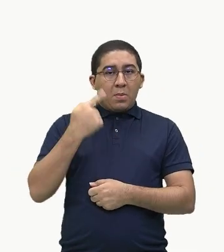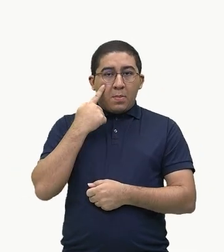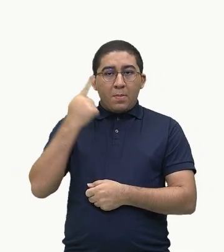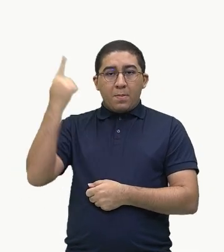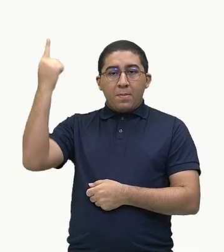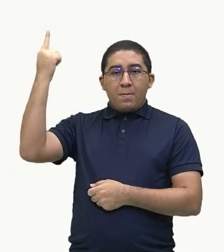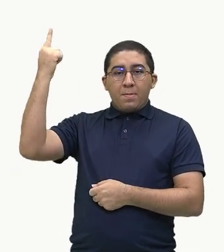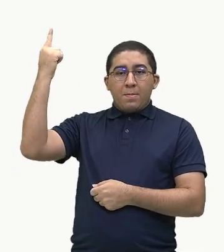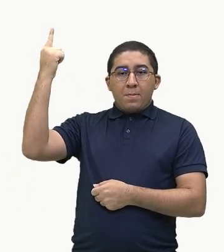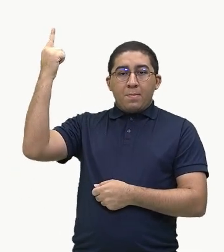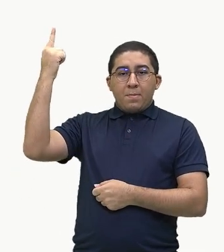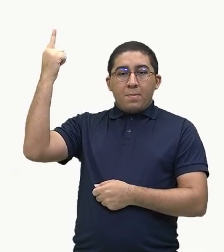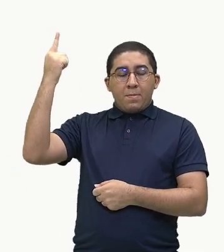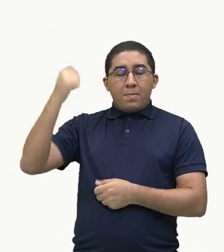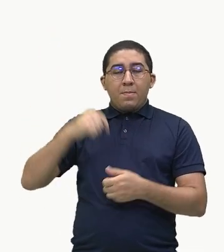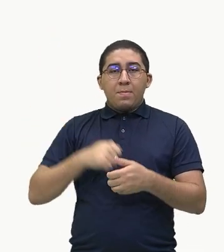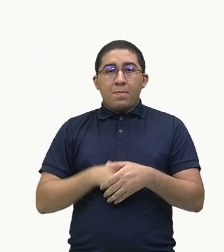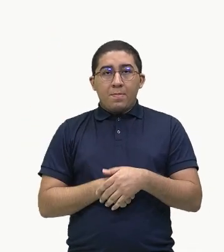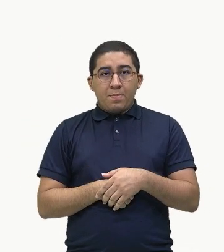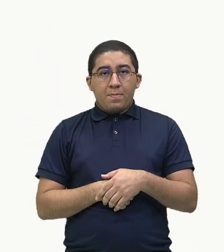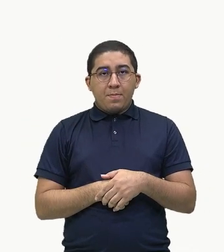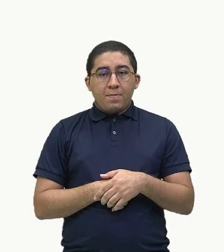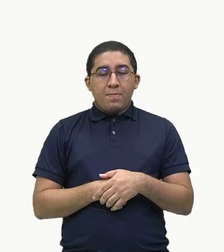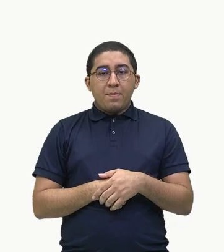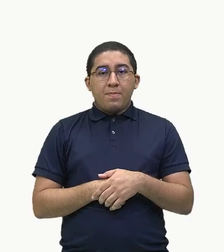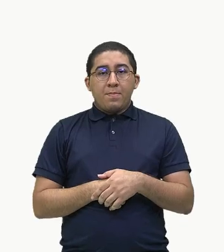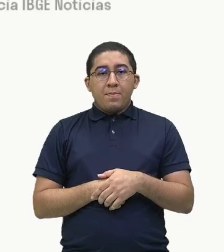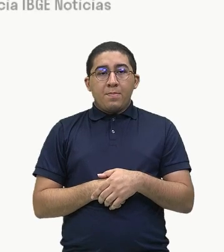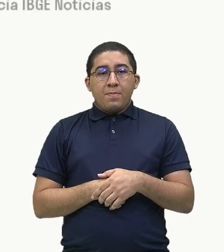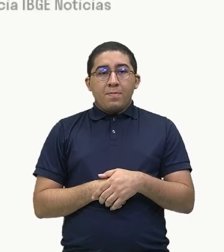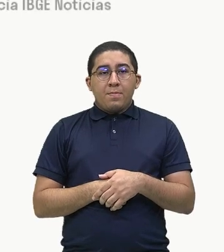nós podemos chamar também de regiões